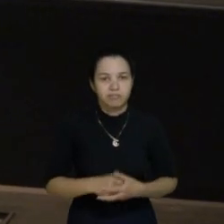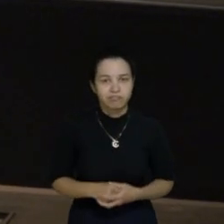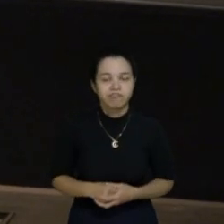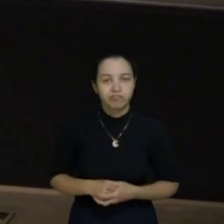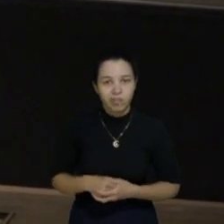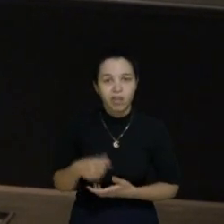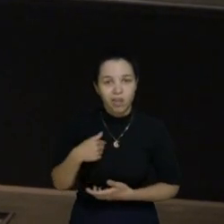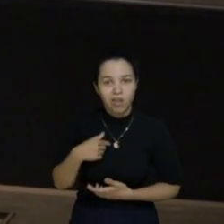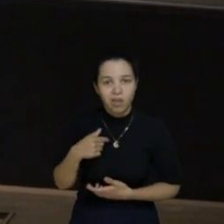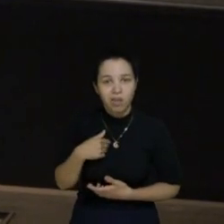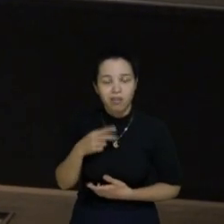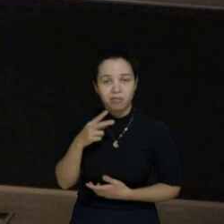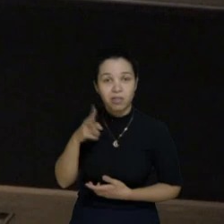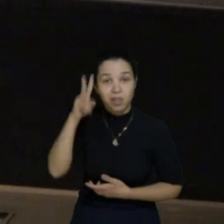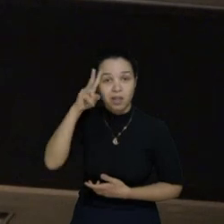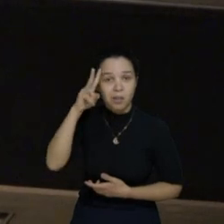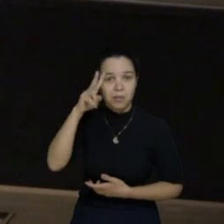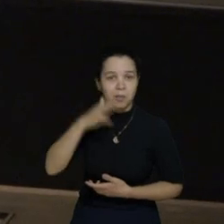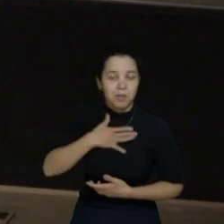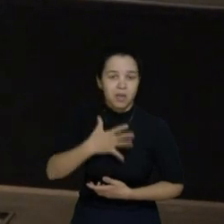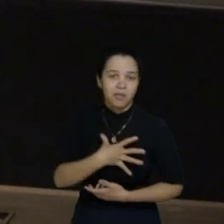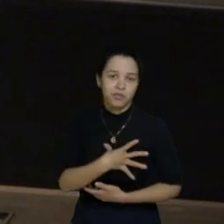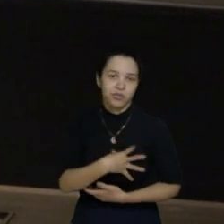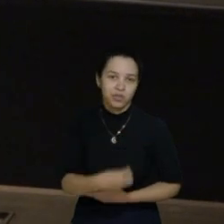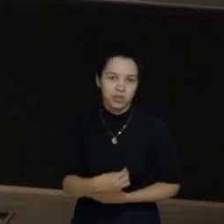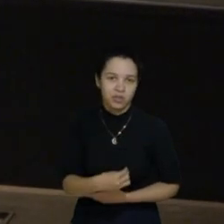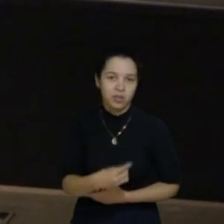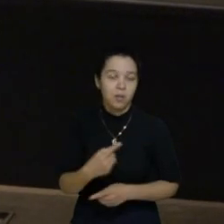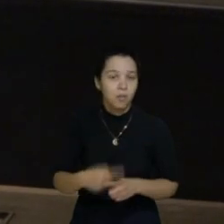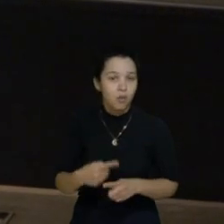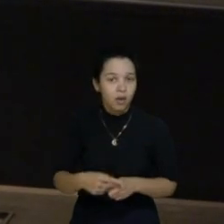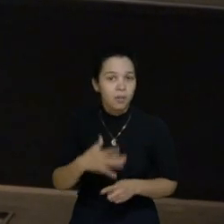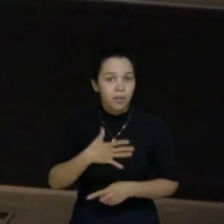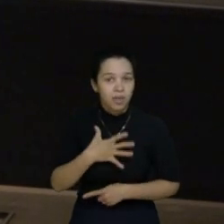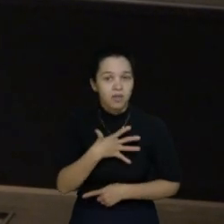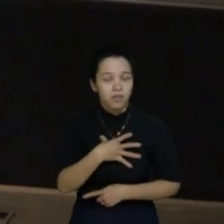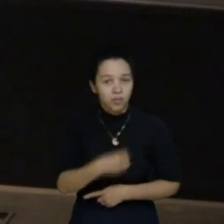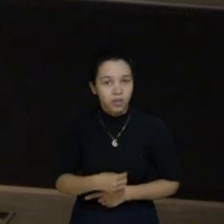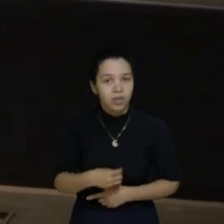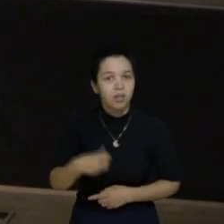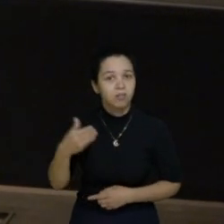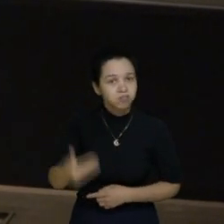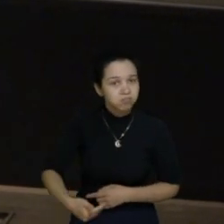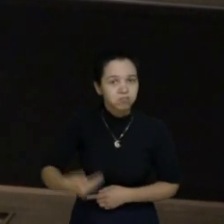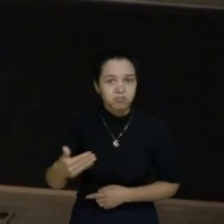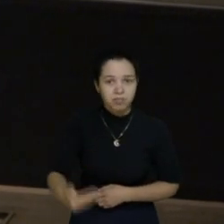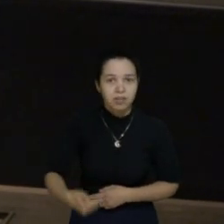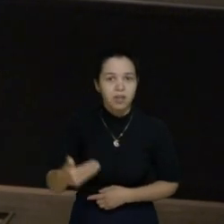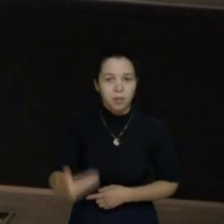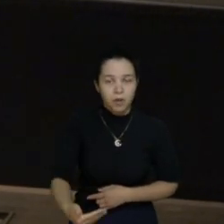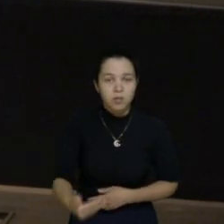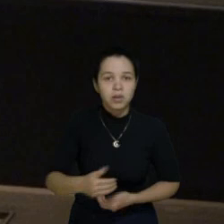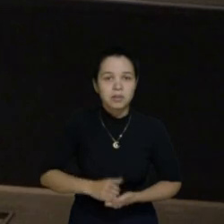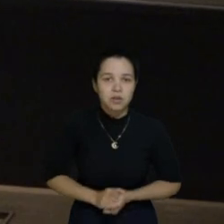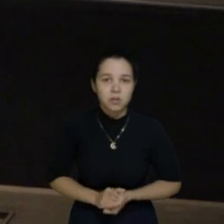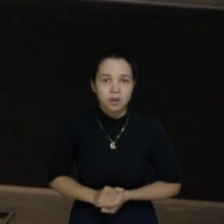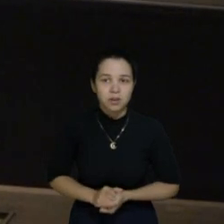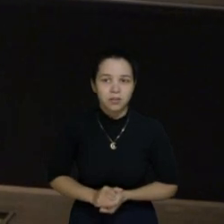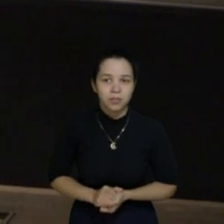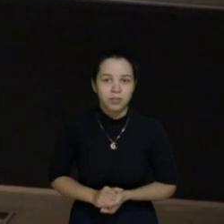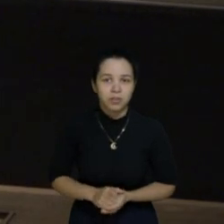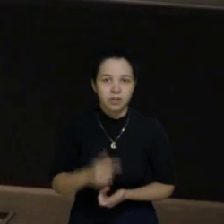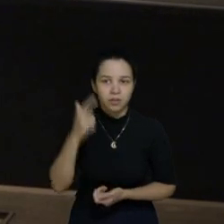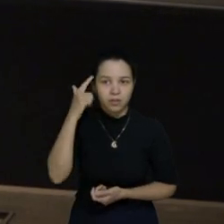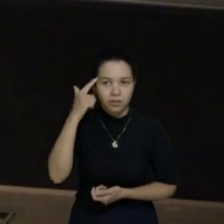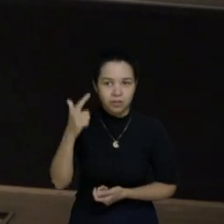automaticamente da minha filha porque a minha filha em vários momentos chegou para mim e falou e tirou sei lá um set e